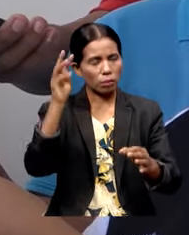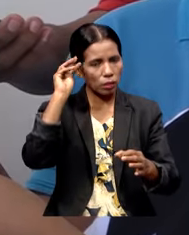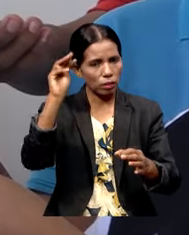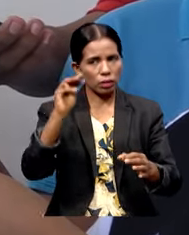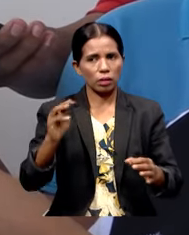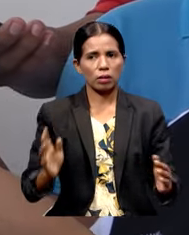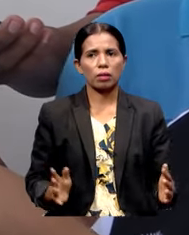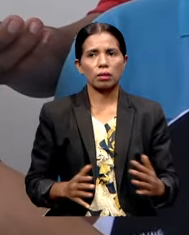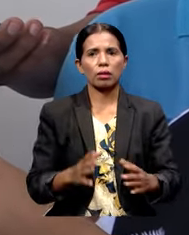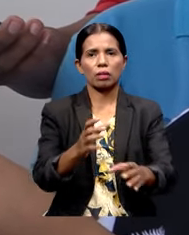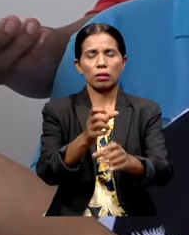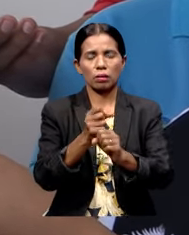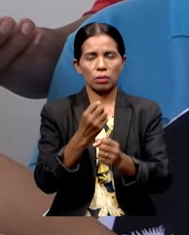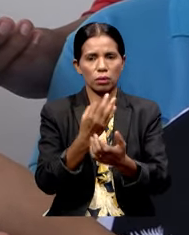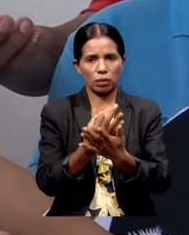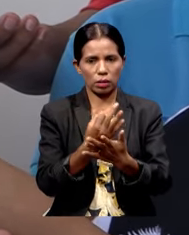Rua, nem mais bem se moça.